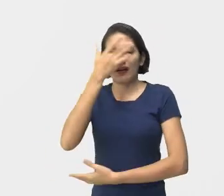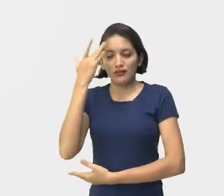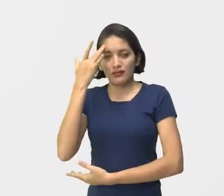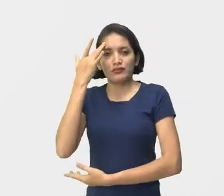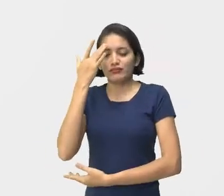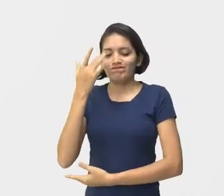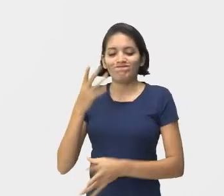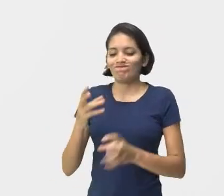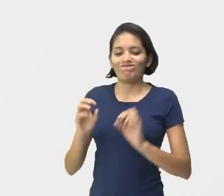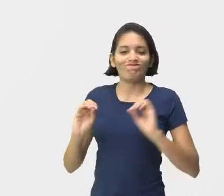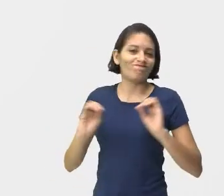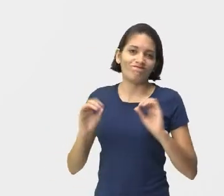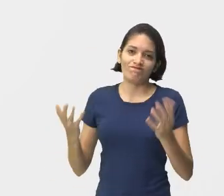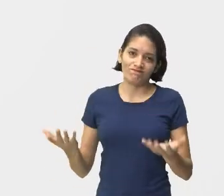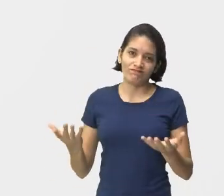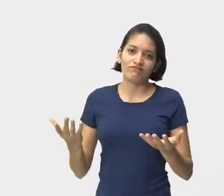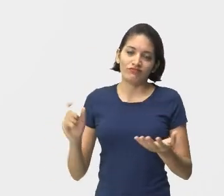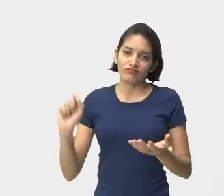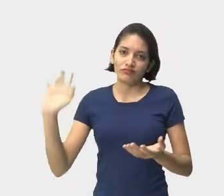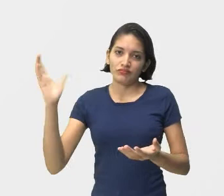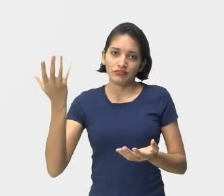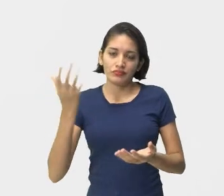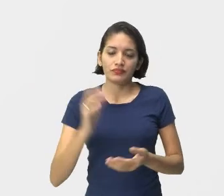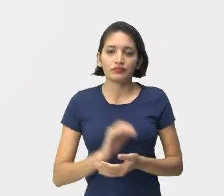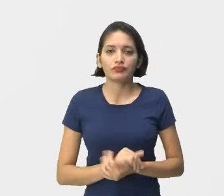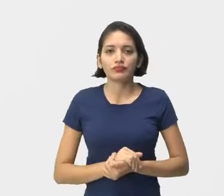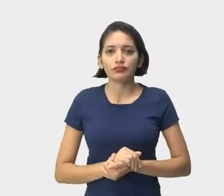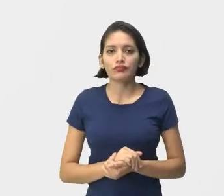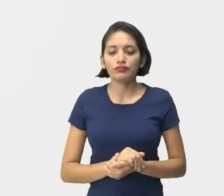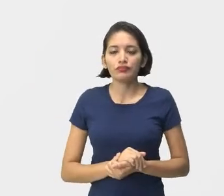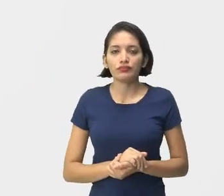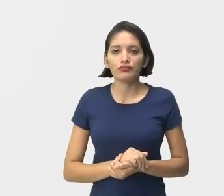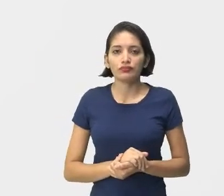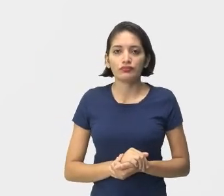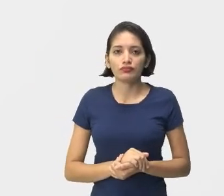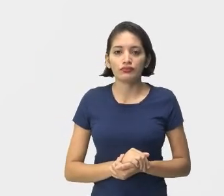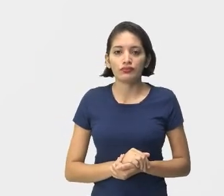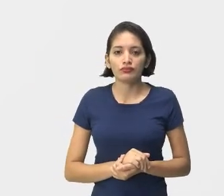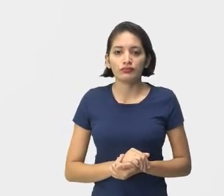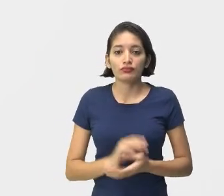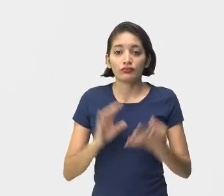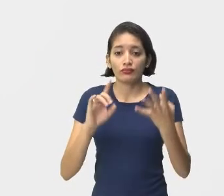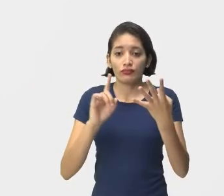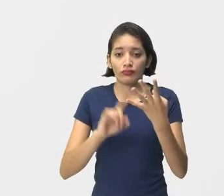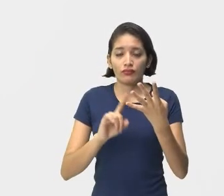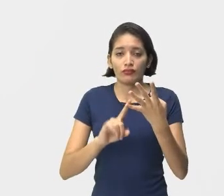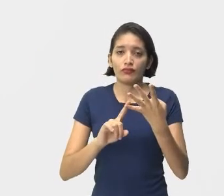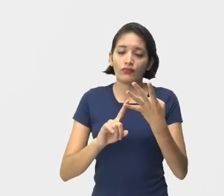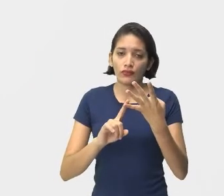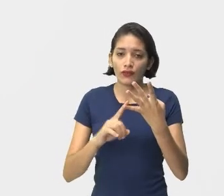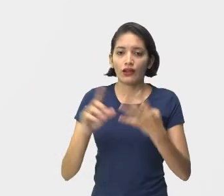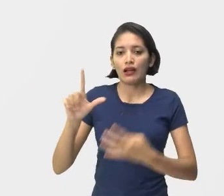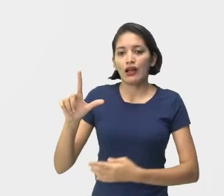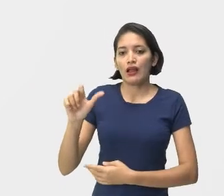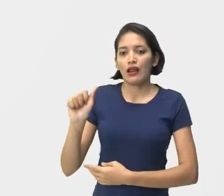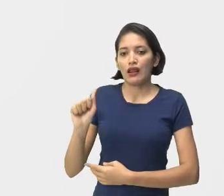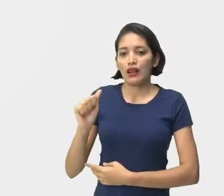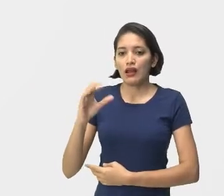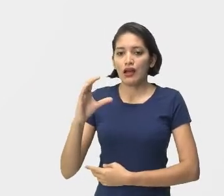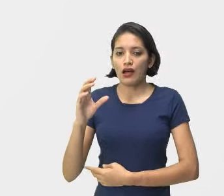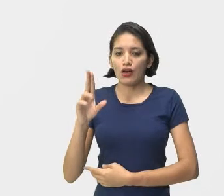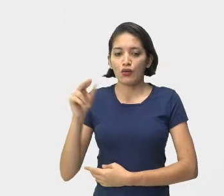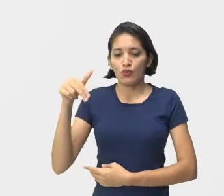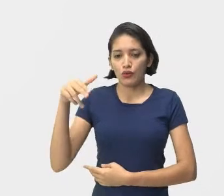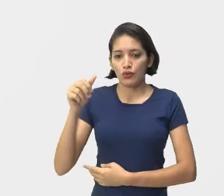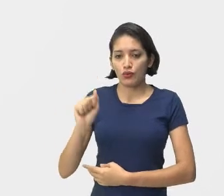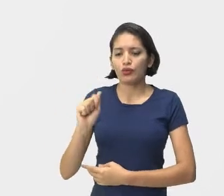percebem o que está acontecendo. Depois vem a lacuna. A lacuna